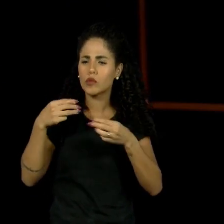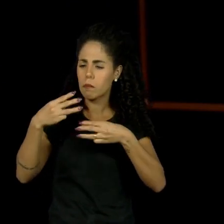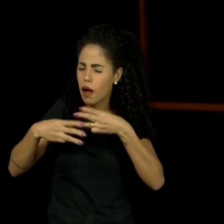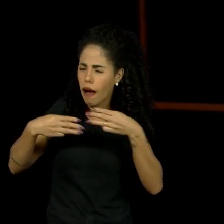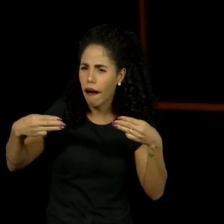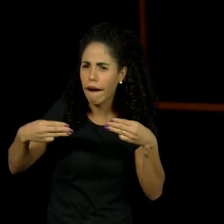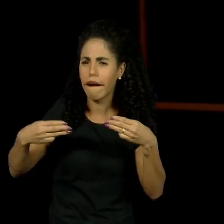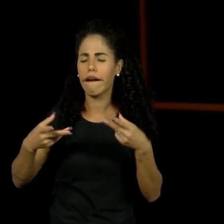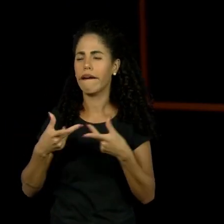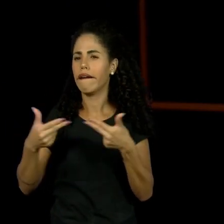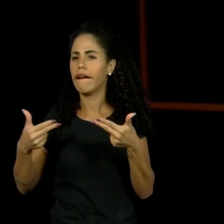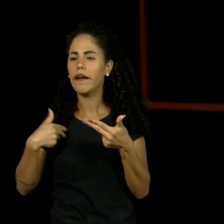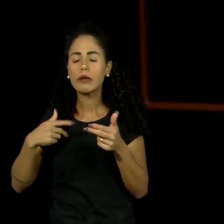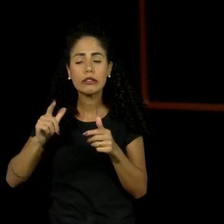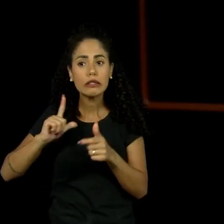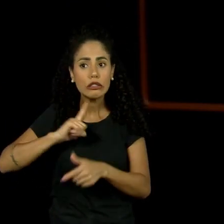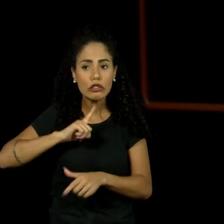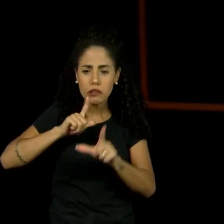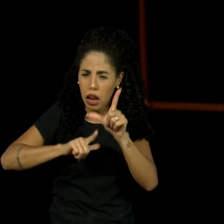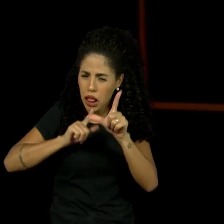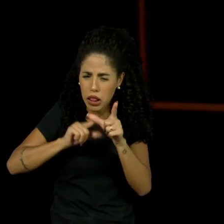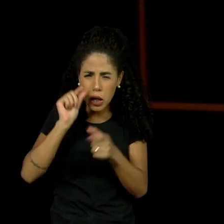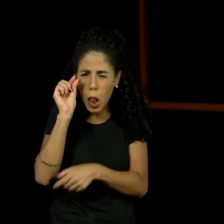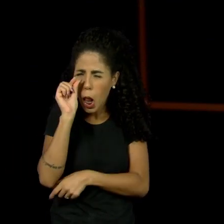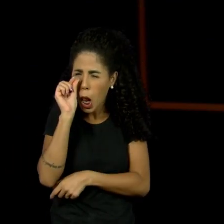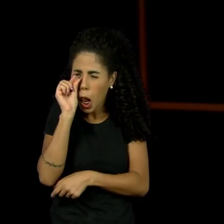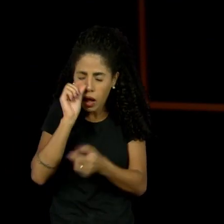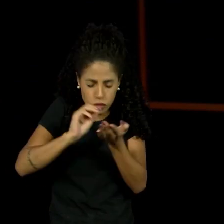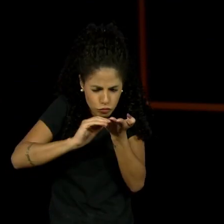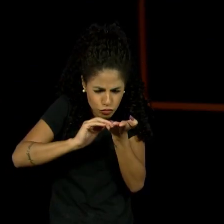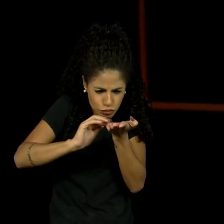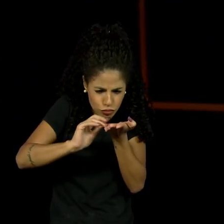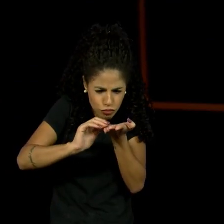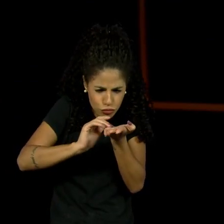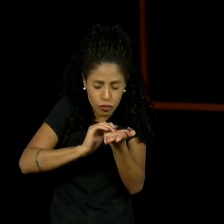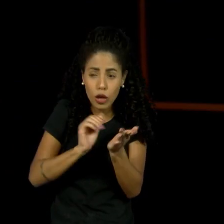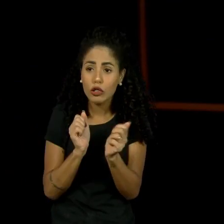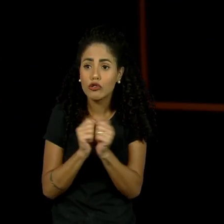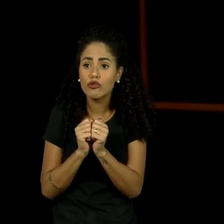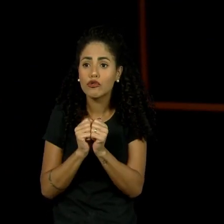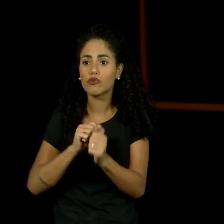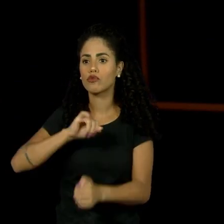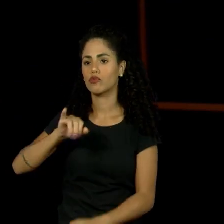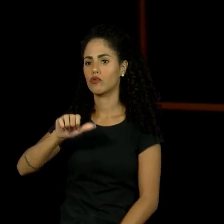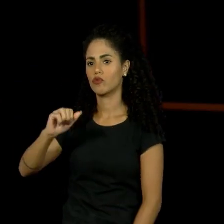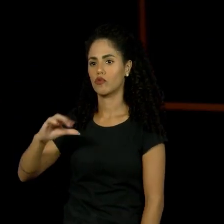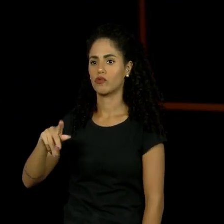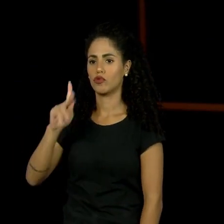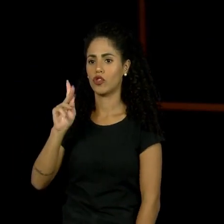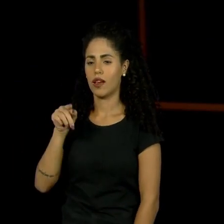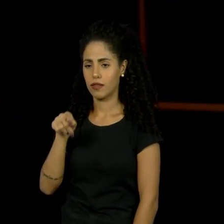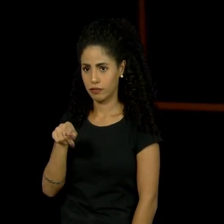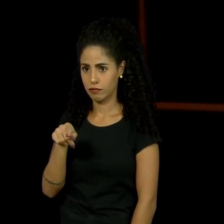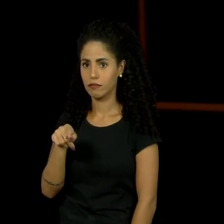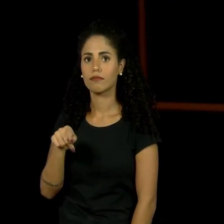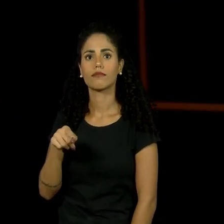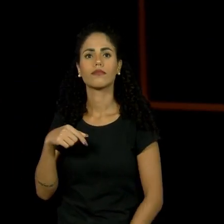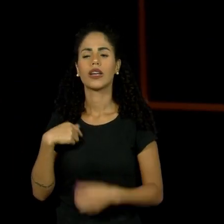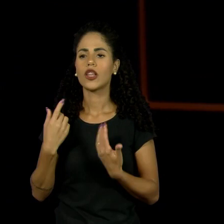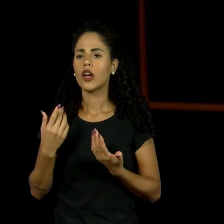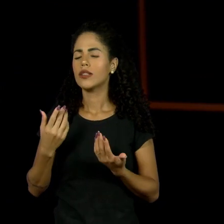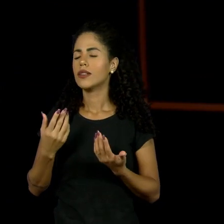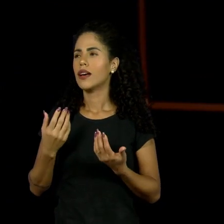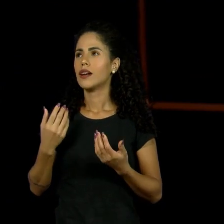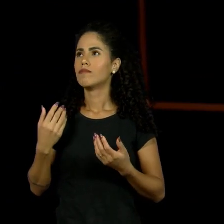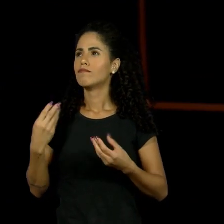fechados. E o trabalho com o Jack, a gente entrou numa zona de